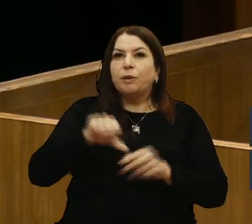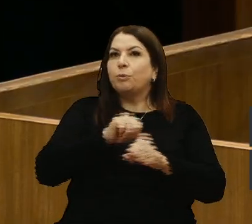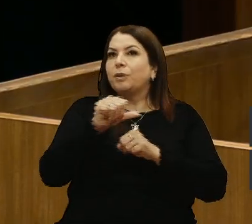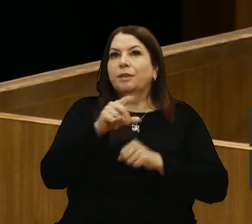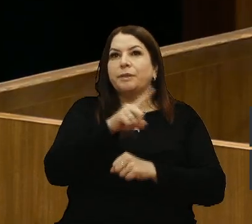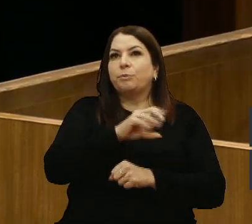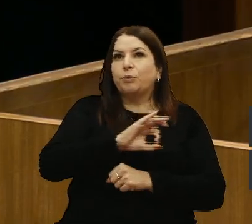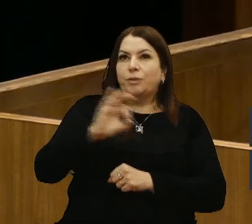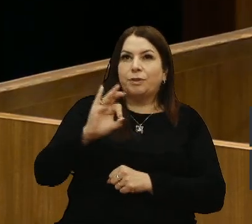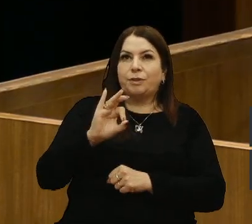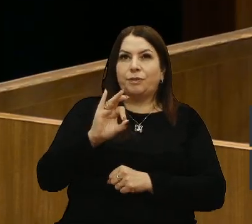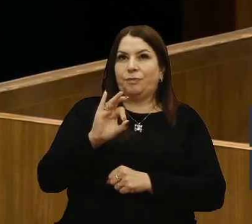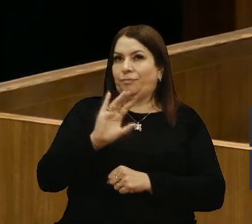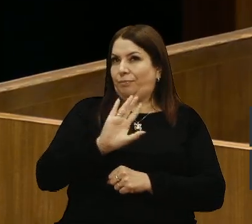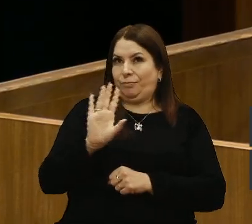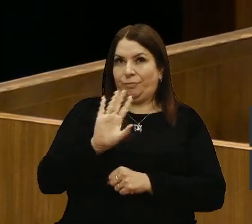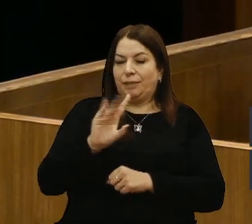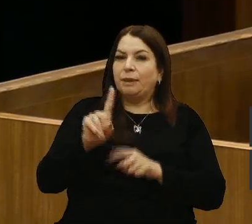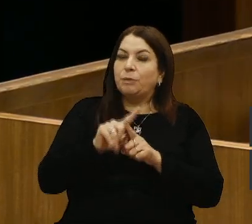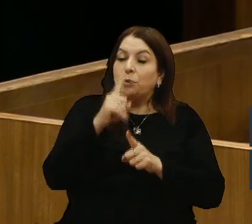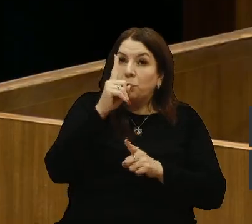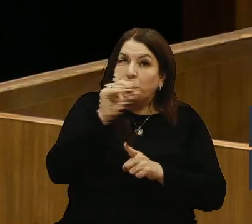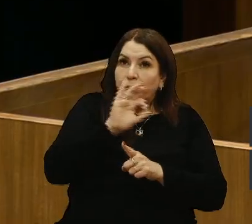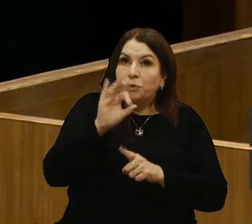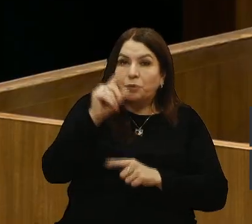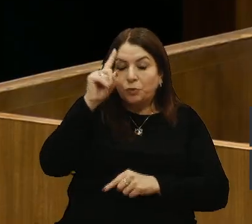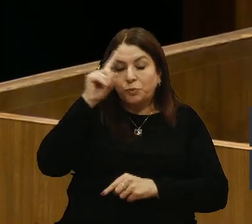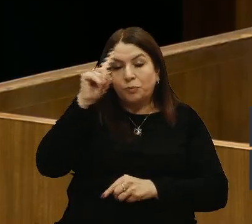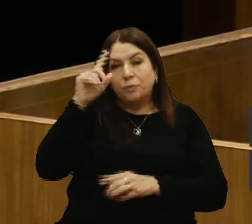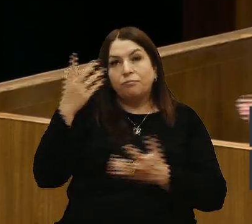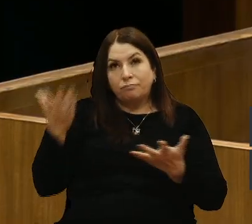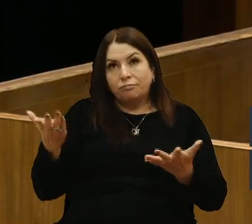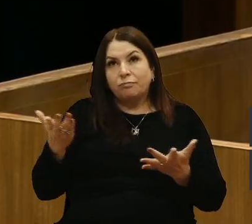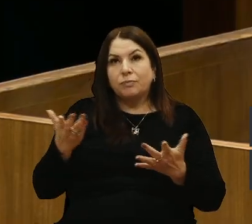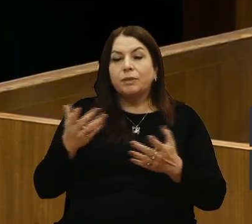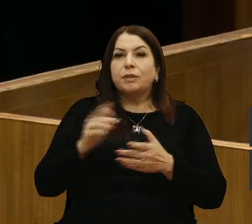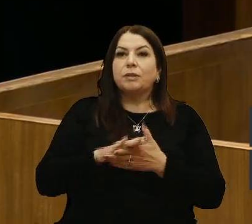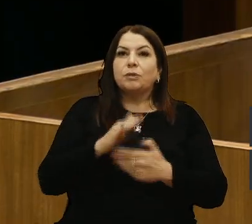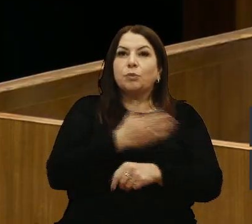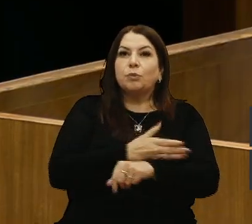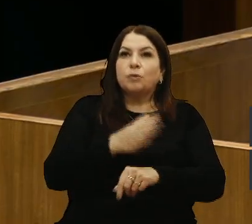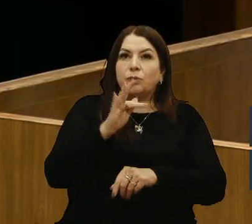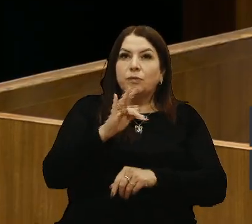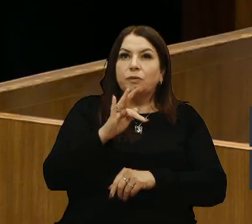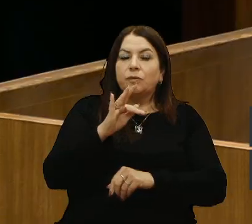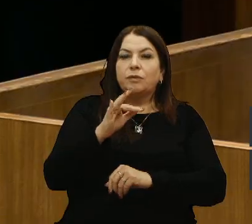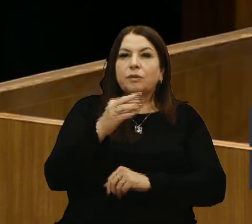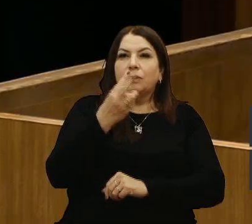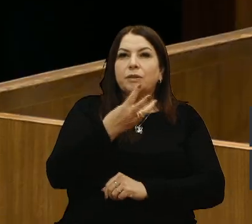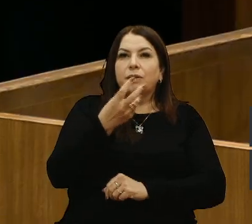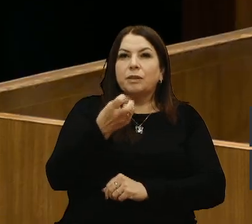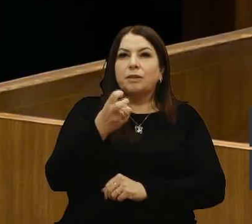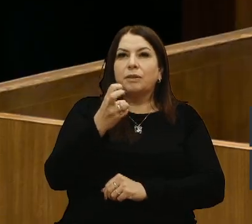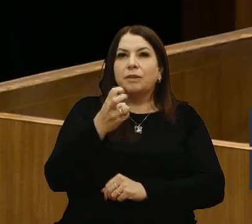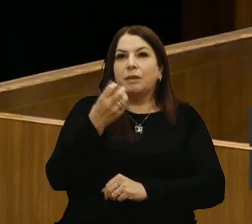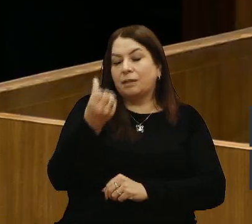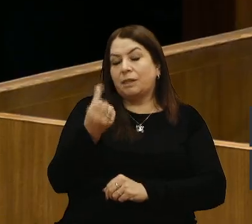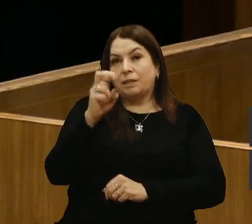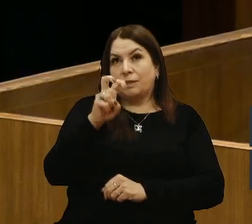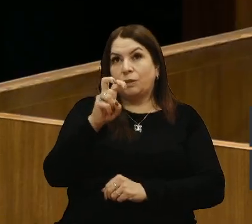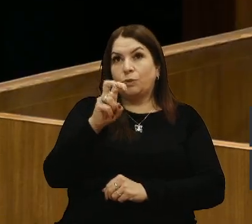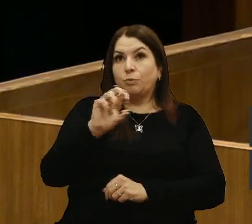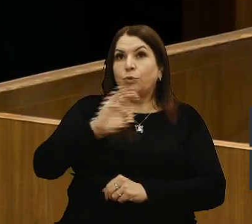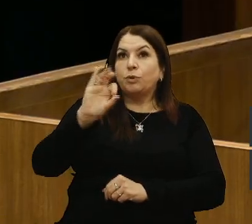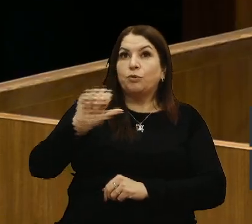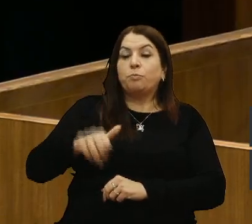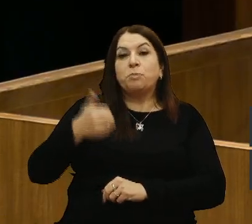100% do dia para a noite, mas se a gente mudar 1% todos os dias, né, eu costumo dizer que no final do ano são 365% de melhorias,